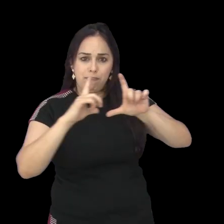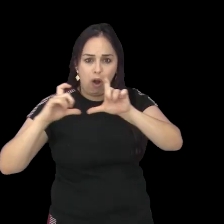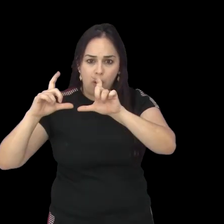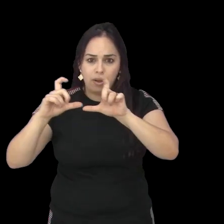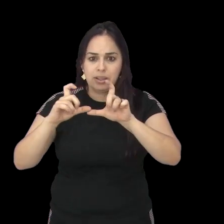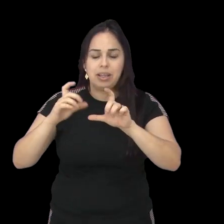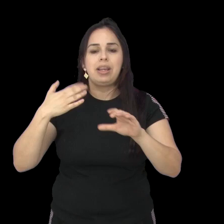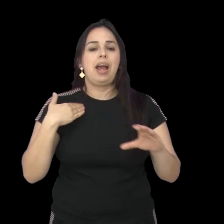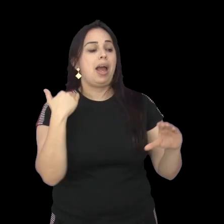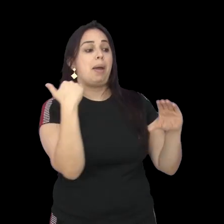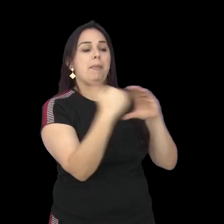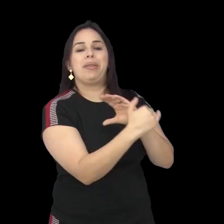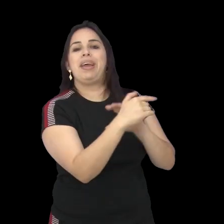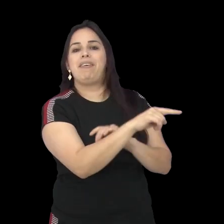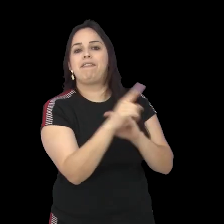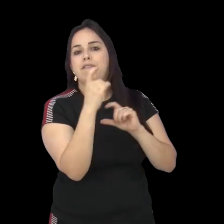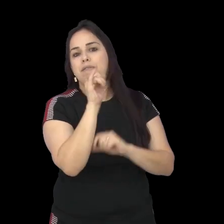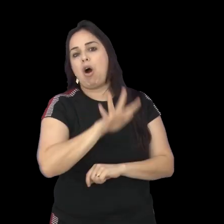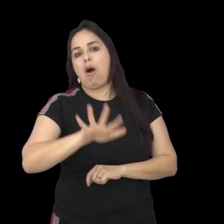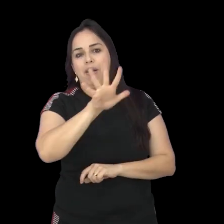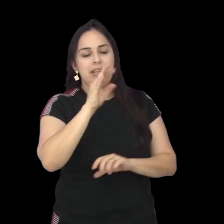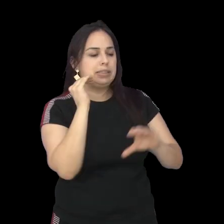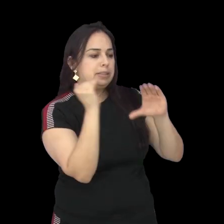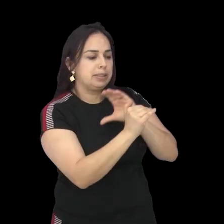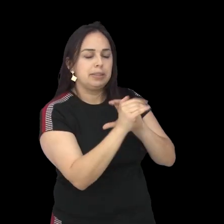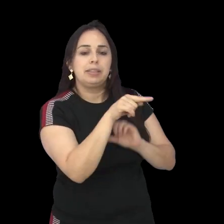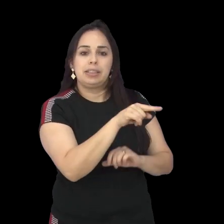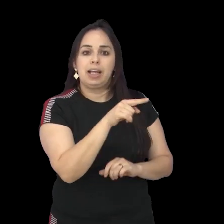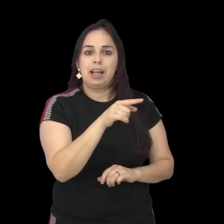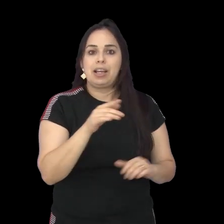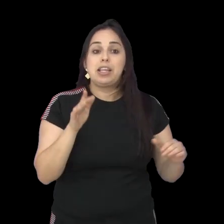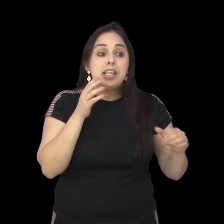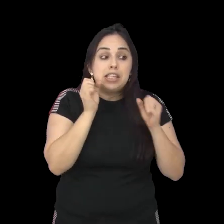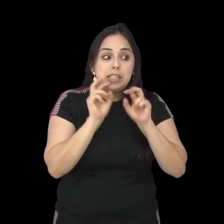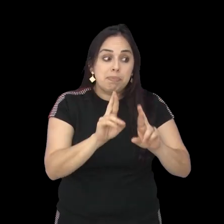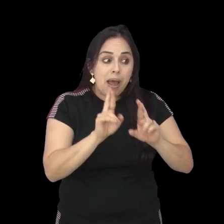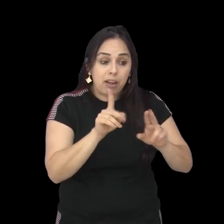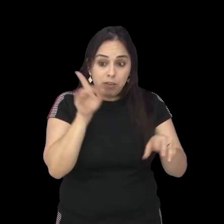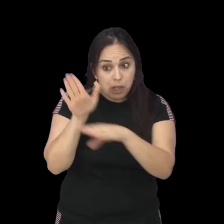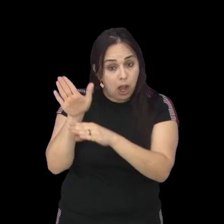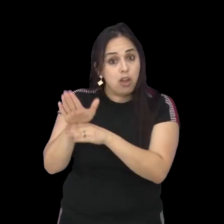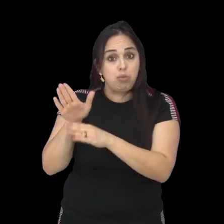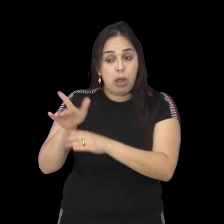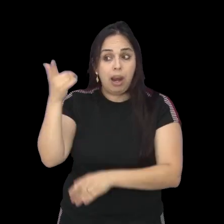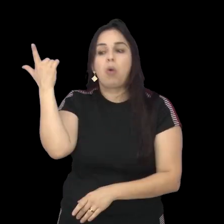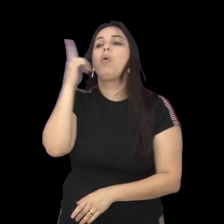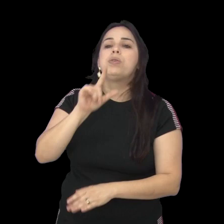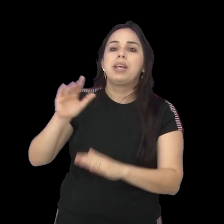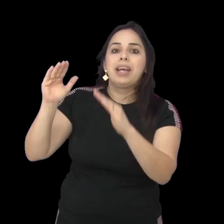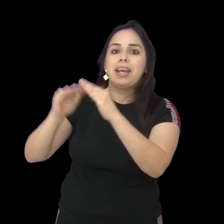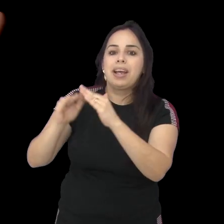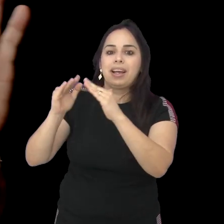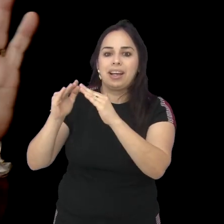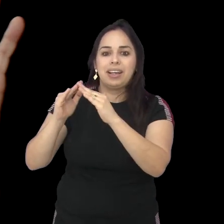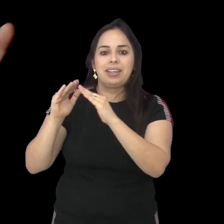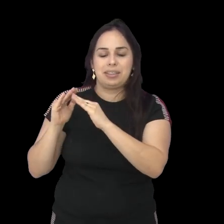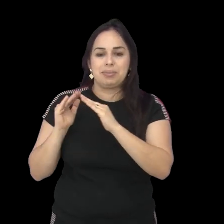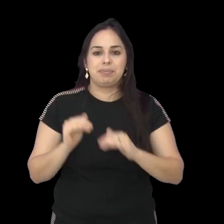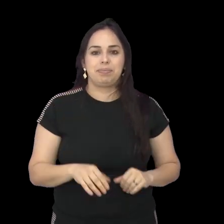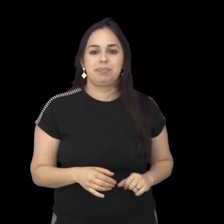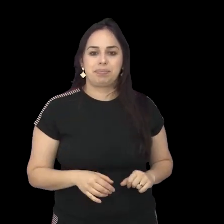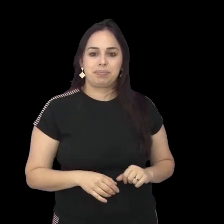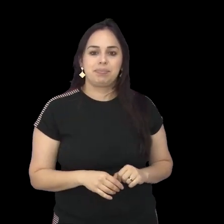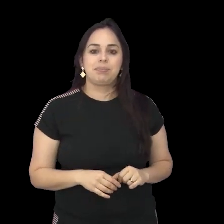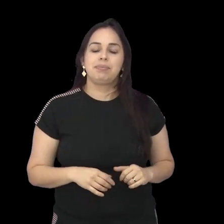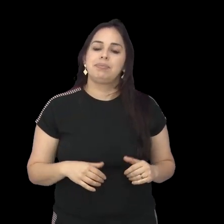a primeira pessoa para quem eu mandei foi para o deputado Adriano Diogo. Falei assim, eu espero que você tenha ajudado essas pessoas a conseguirem as casas dela, e mandei as fotos das